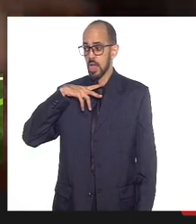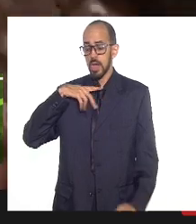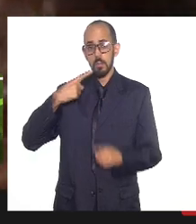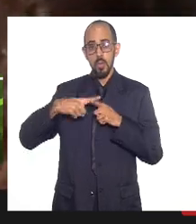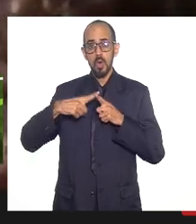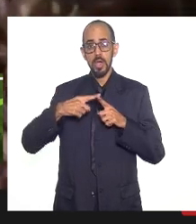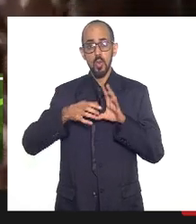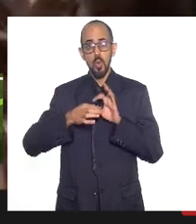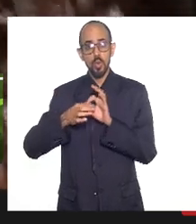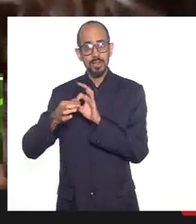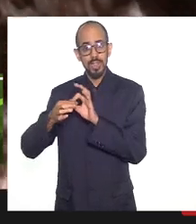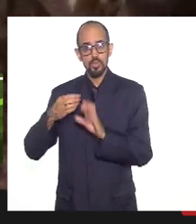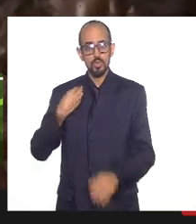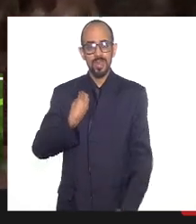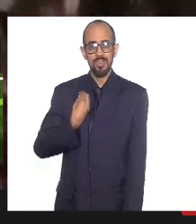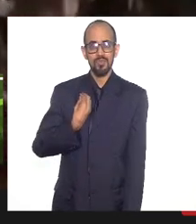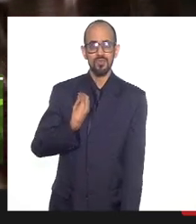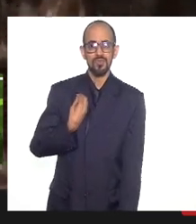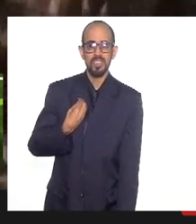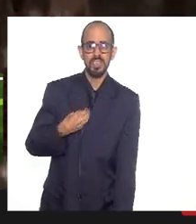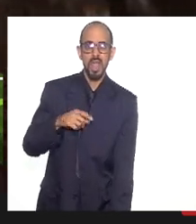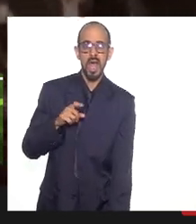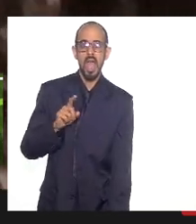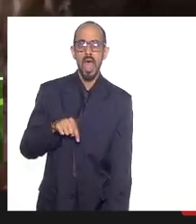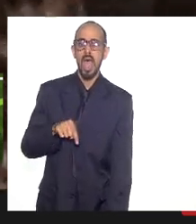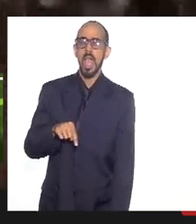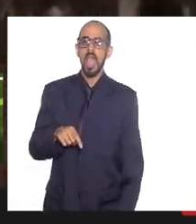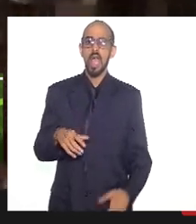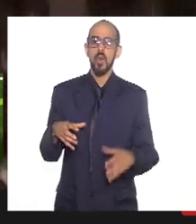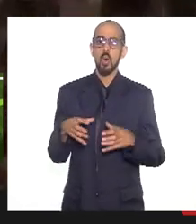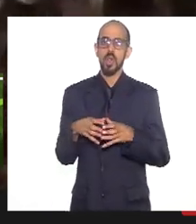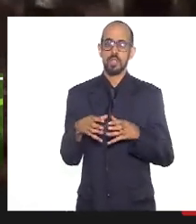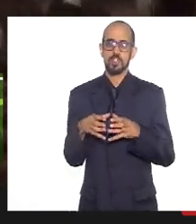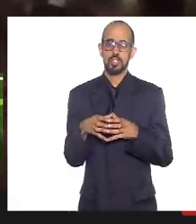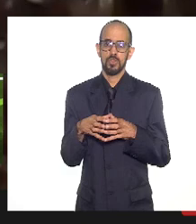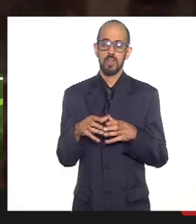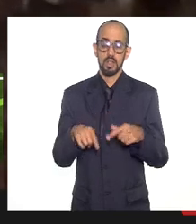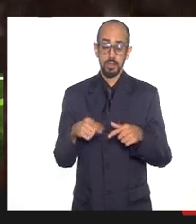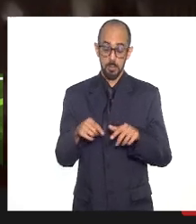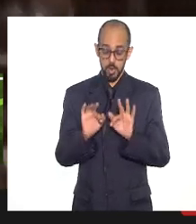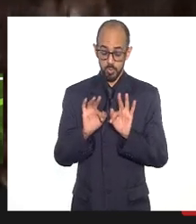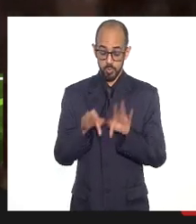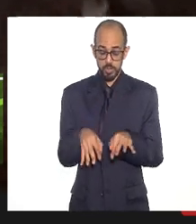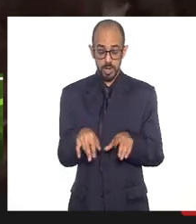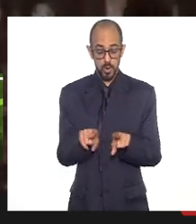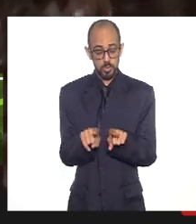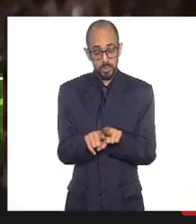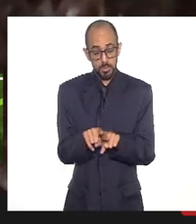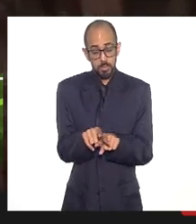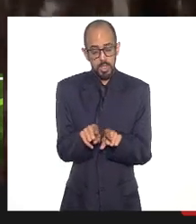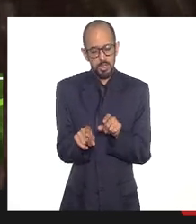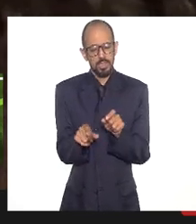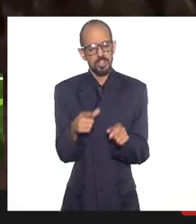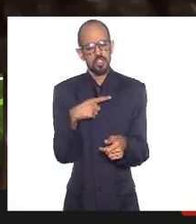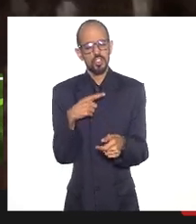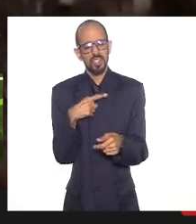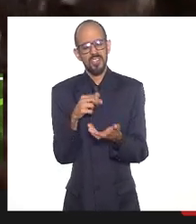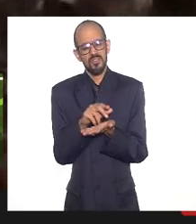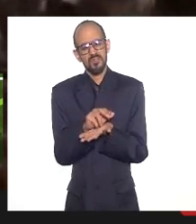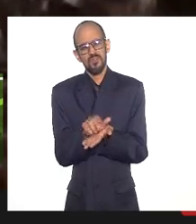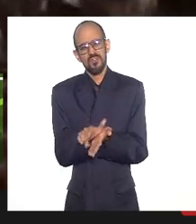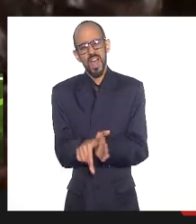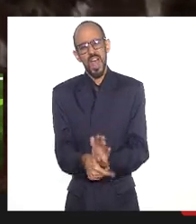vida ela é coletiva. E, por fim, né, eu acho que são muitas questões, mas eu